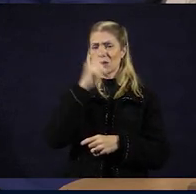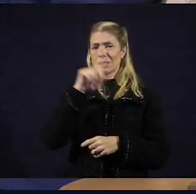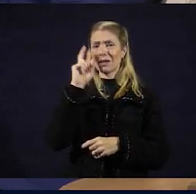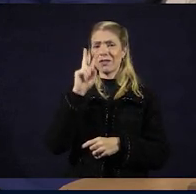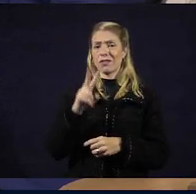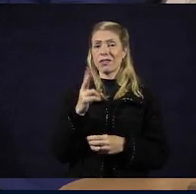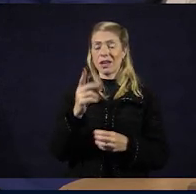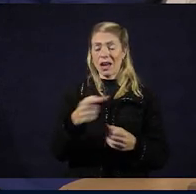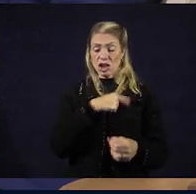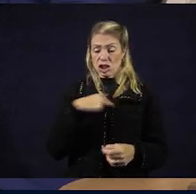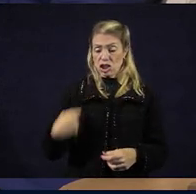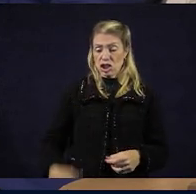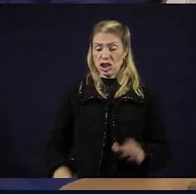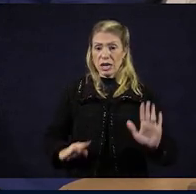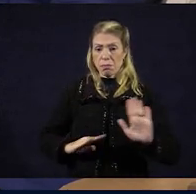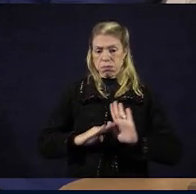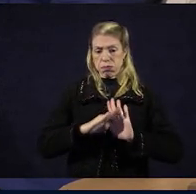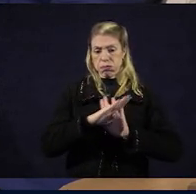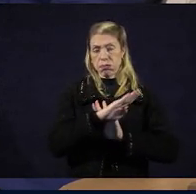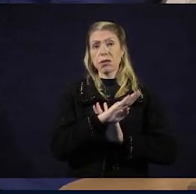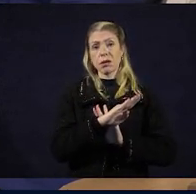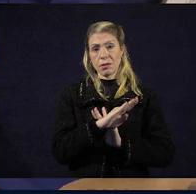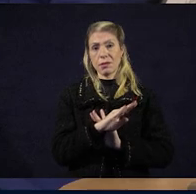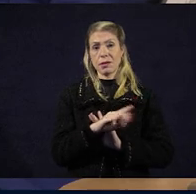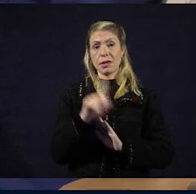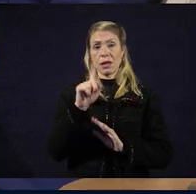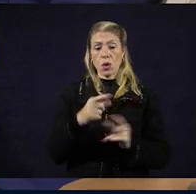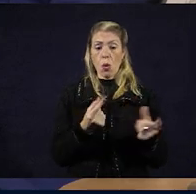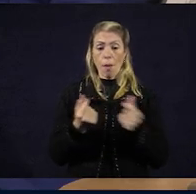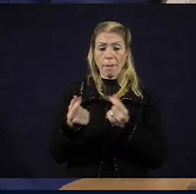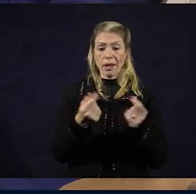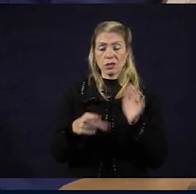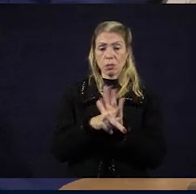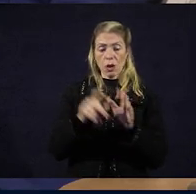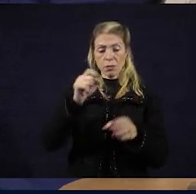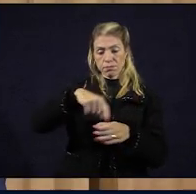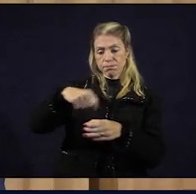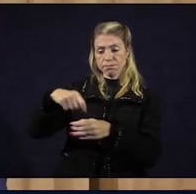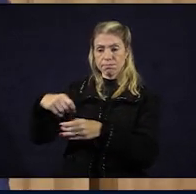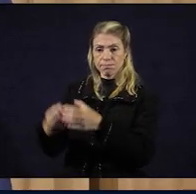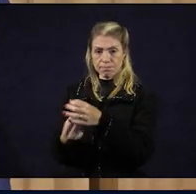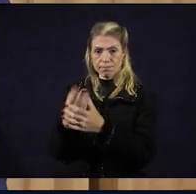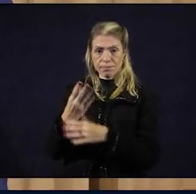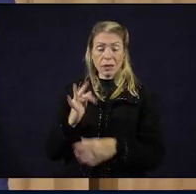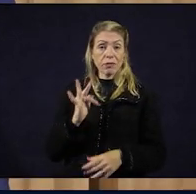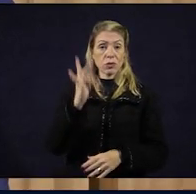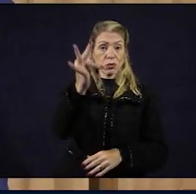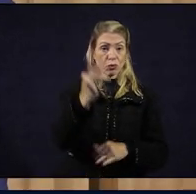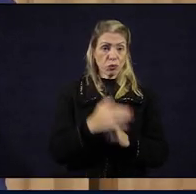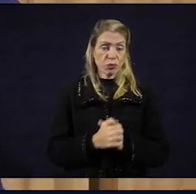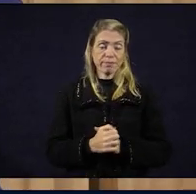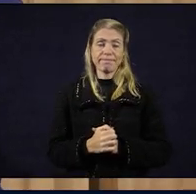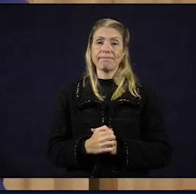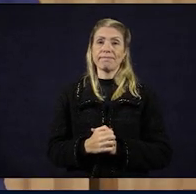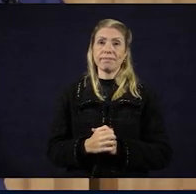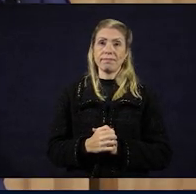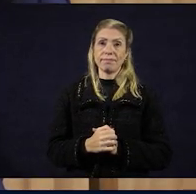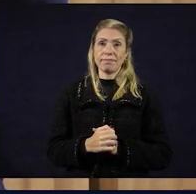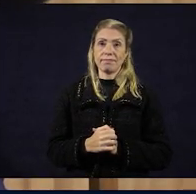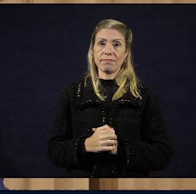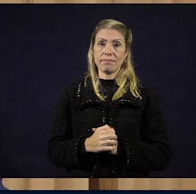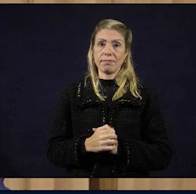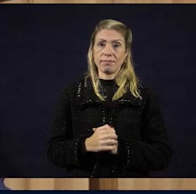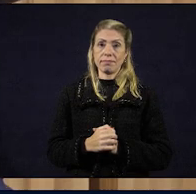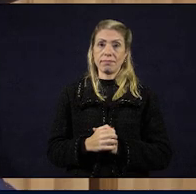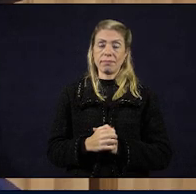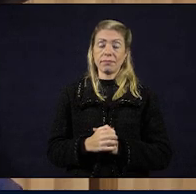crescimento chinês no fundo esse que poderia fazer uma diferença aí para o preço das commodities para frente bom você